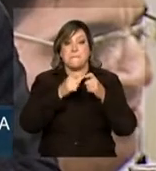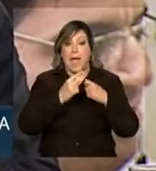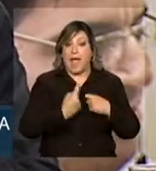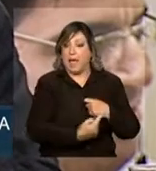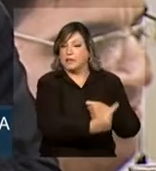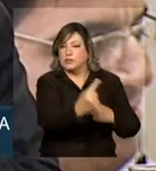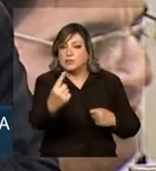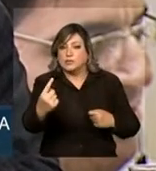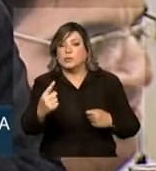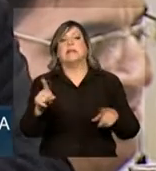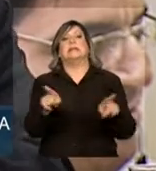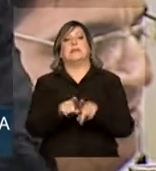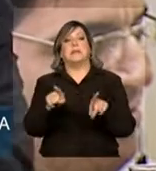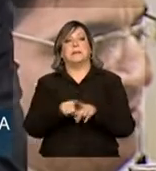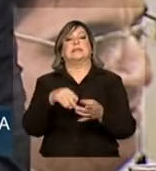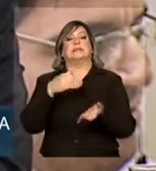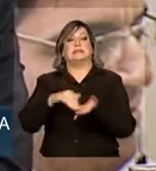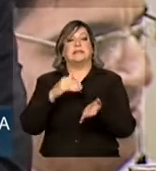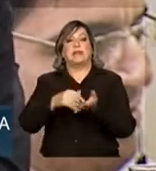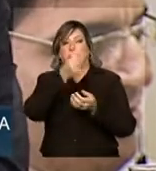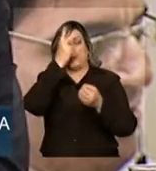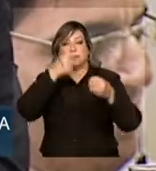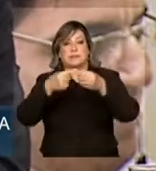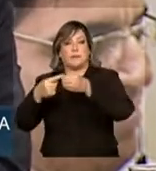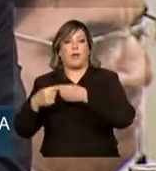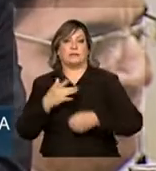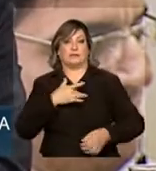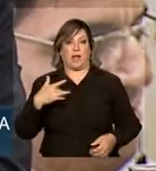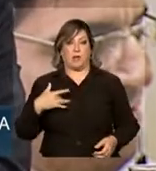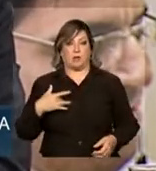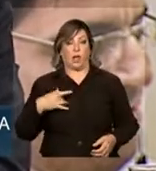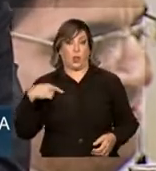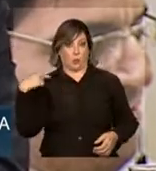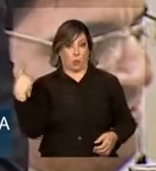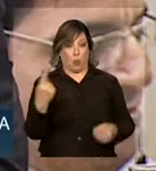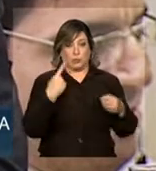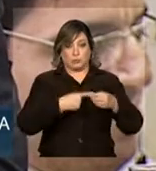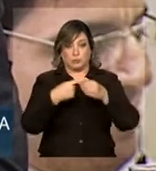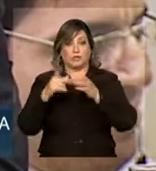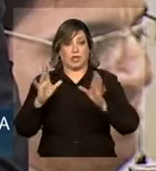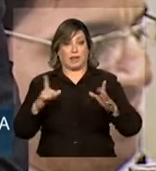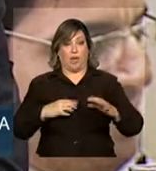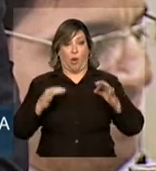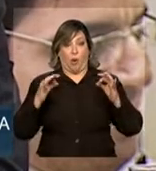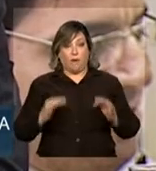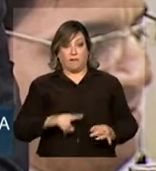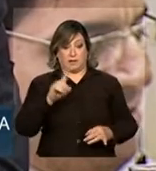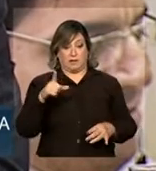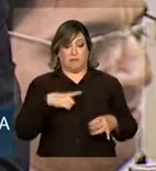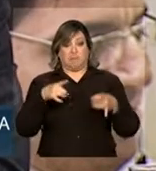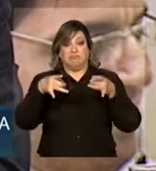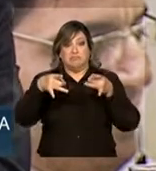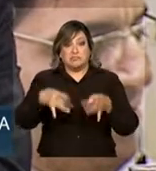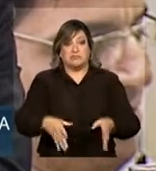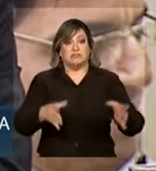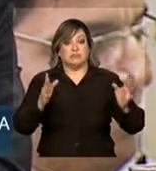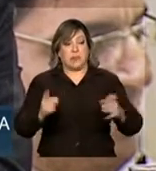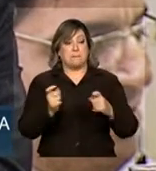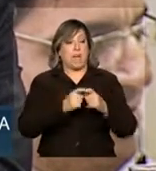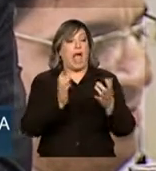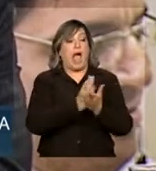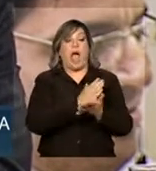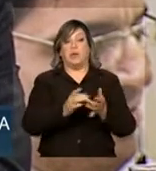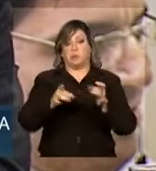secretarias municipais de saúde os municípios que já T confirmação de desistência do médico e querem